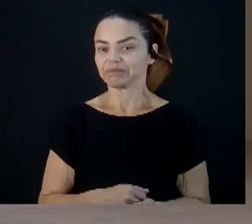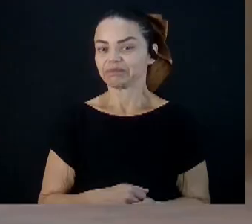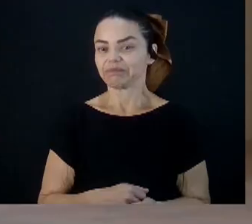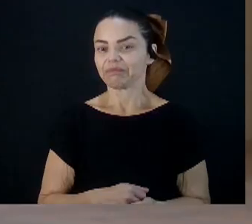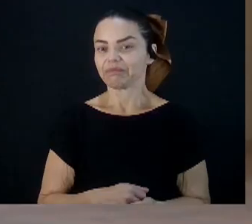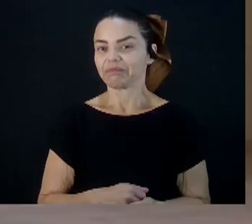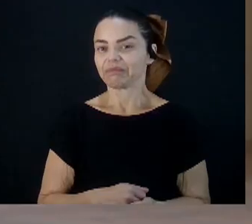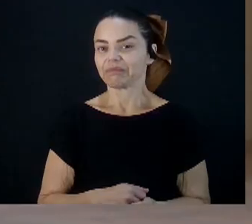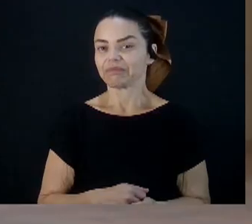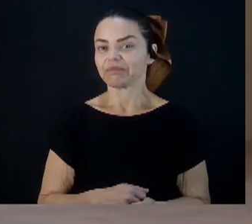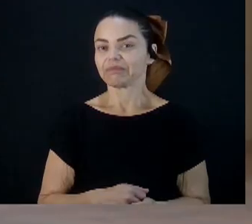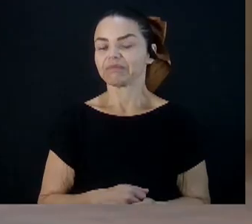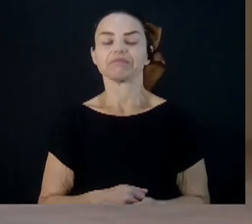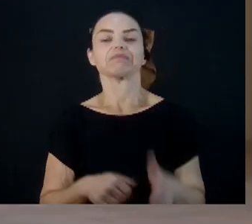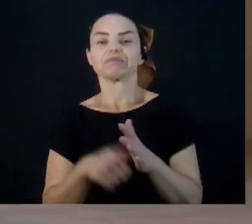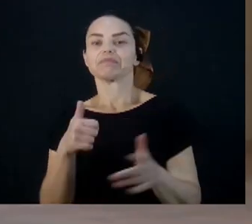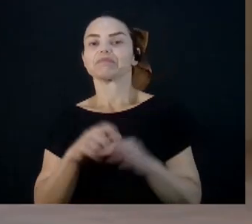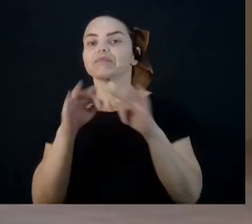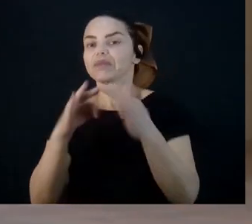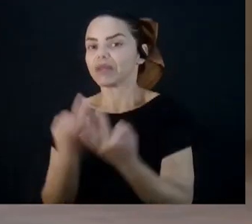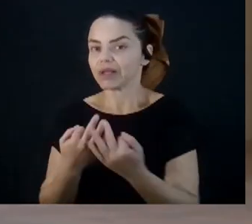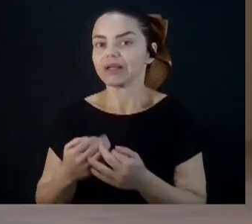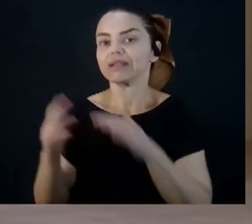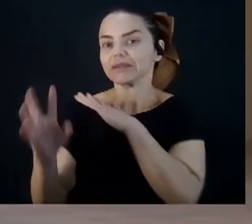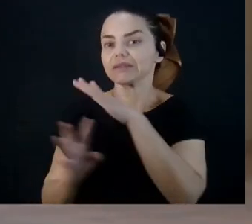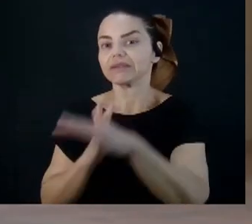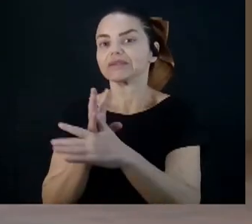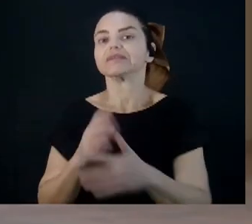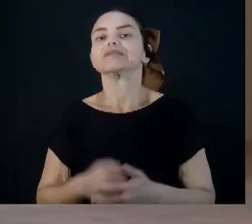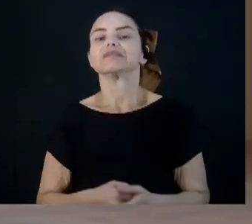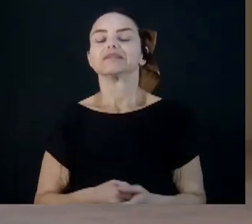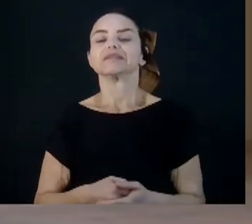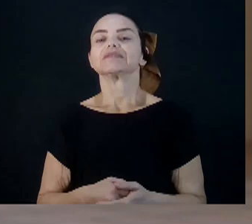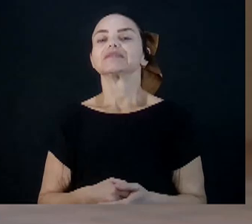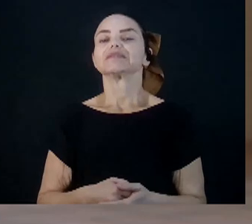As primeiras famílias de imigrantes chegou no Porto de